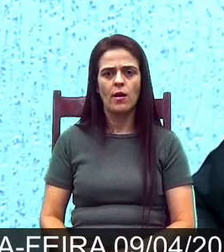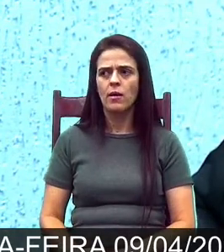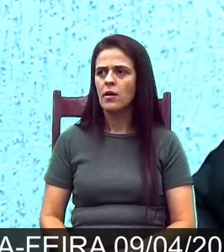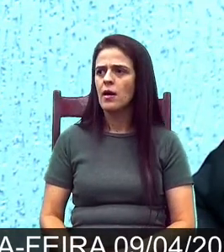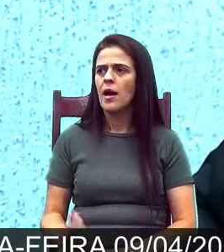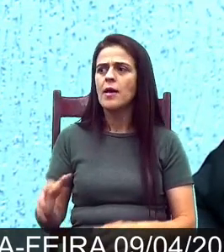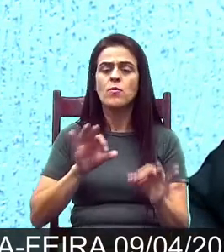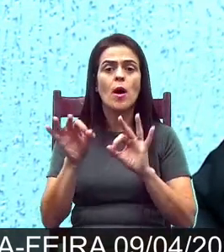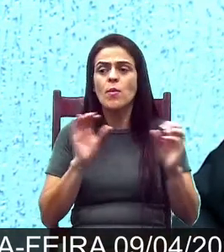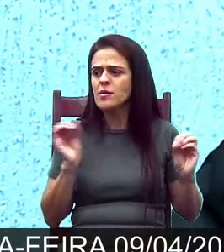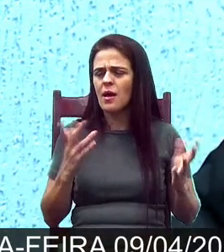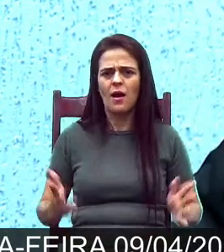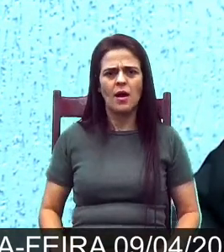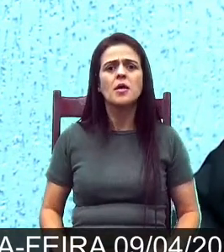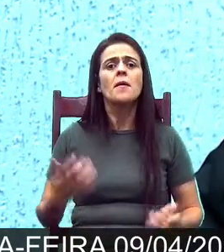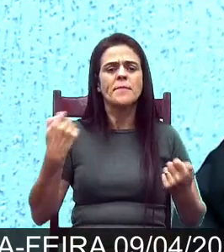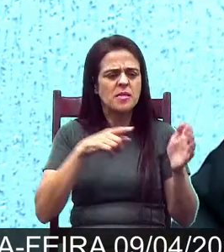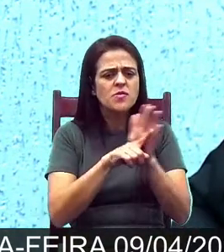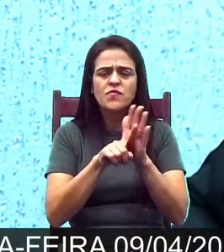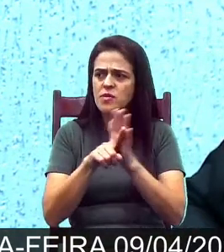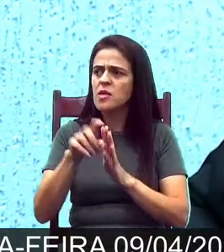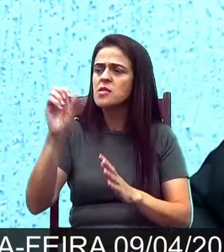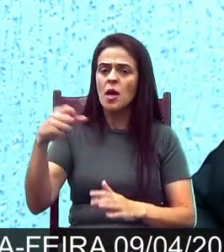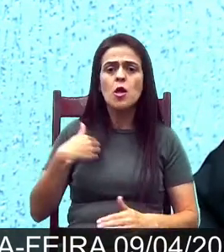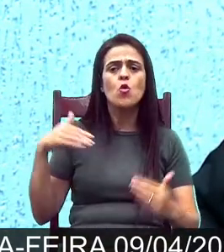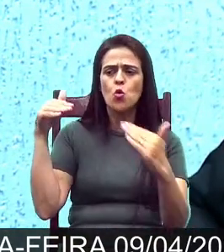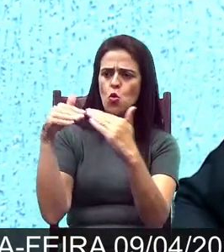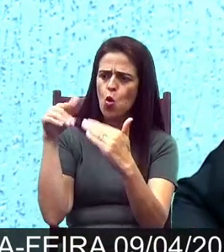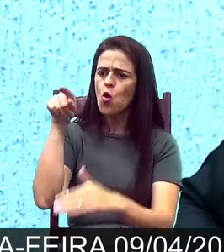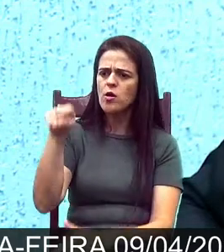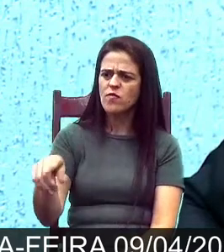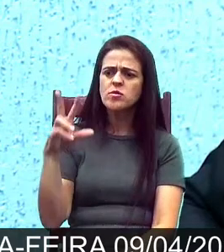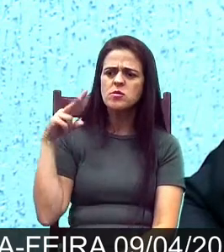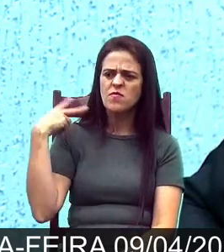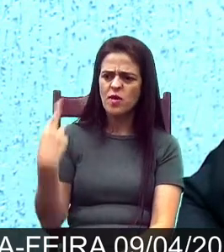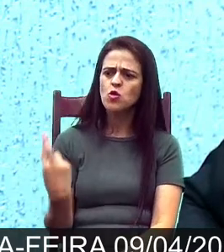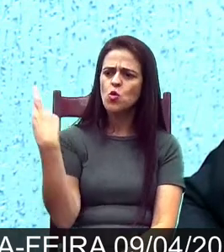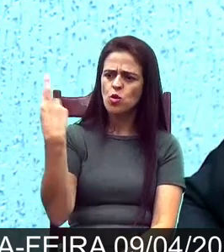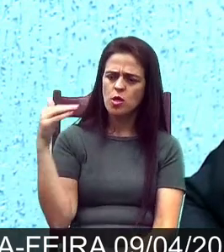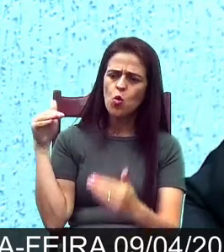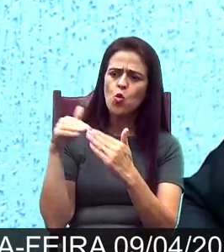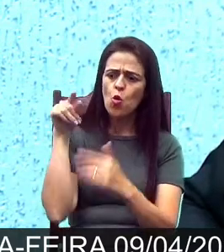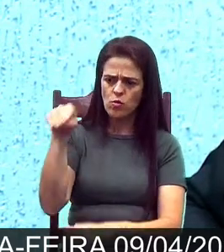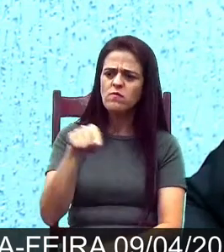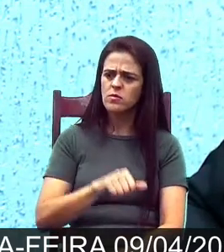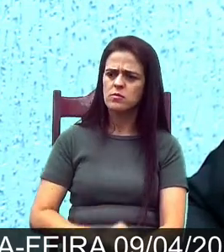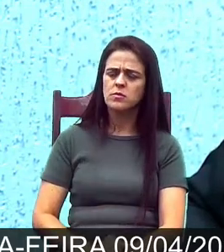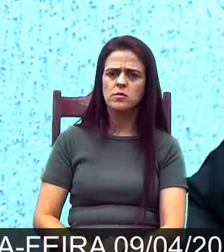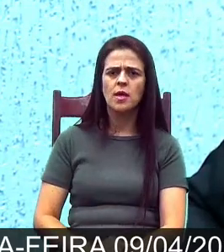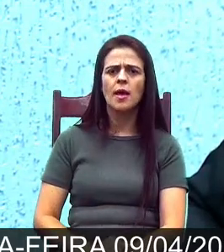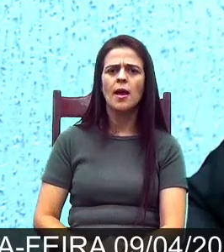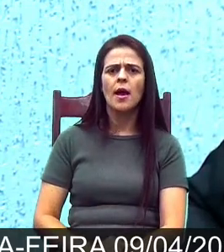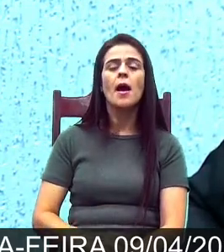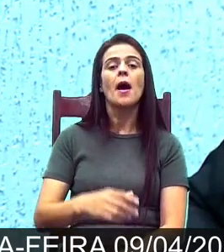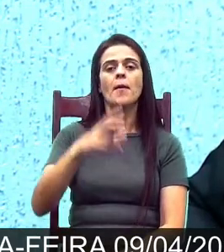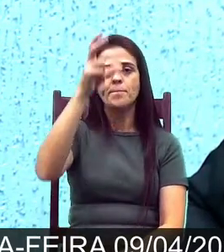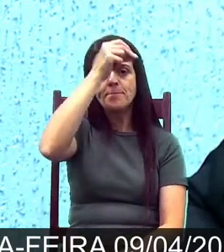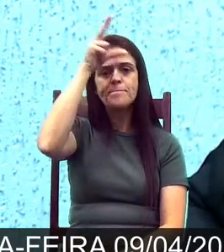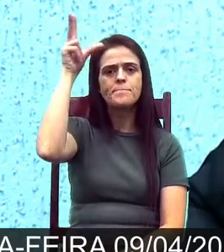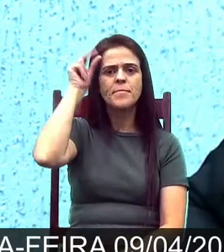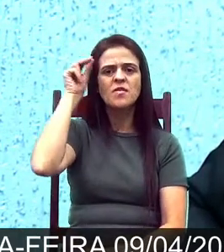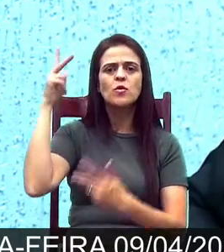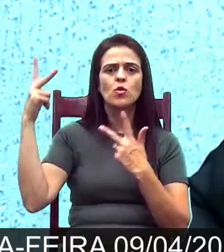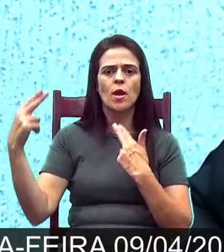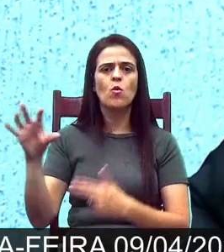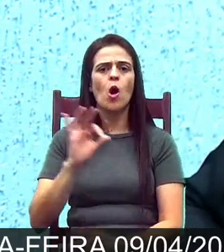Não toma providência, então tem que fiscalizar. O vereador Rodrigão falou uma coisa importante aqui. A polícia, a prefeitura tem o poder de